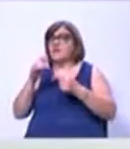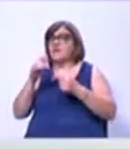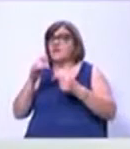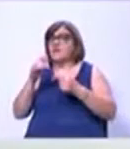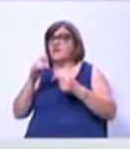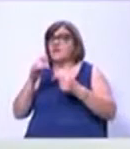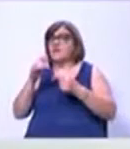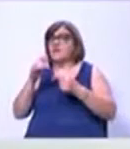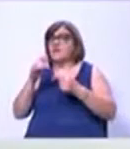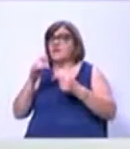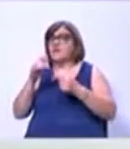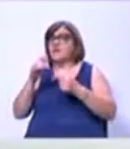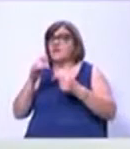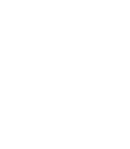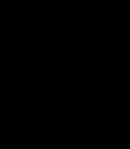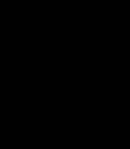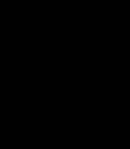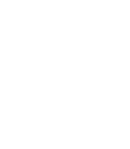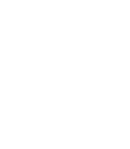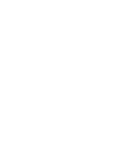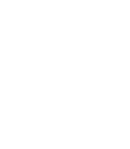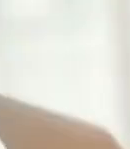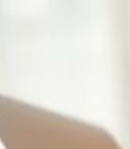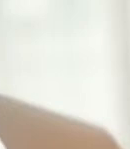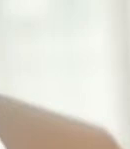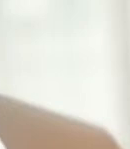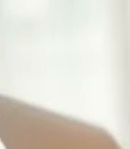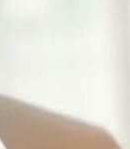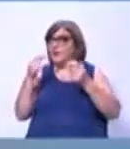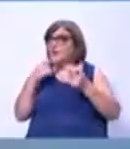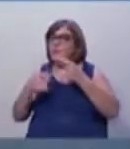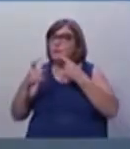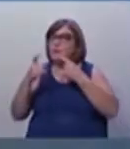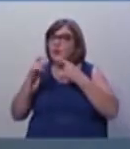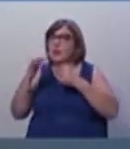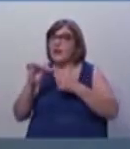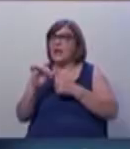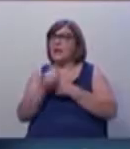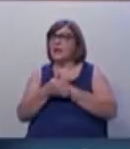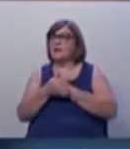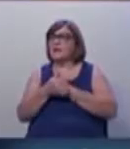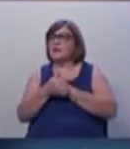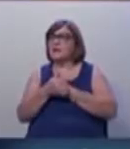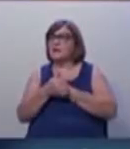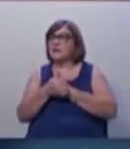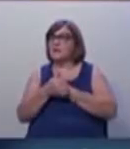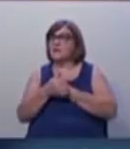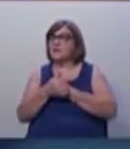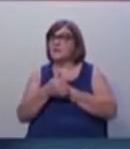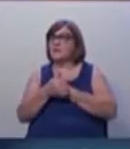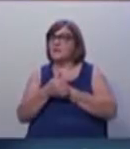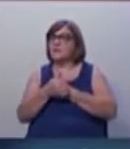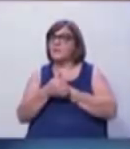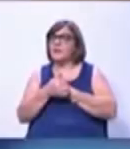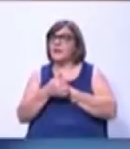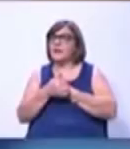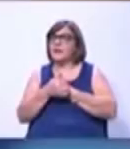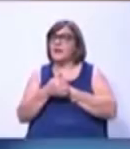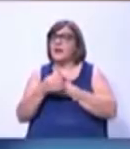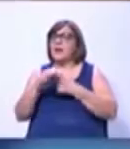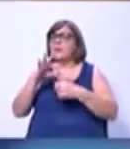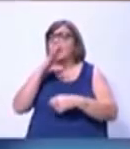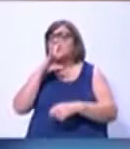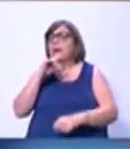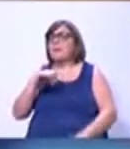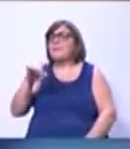a comparação, adoro animais. Os cães, deixem-me perguntar-lhe, aquelas alternativas todas, que as recém-mamãs ou